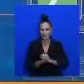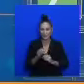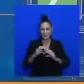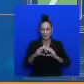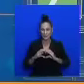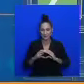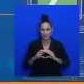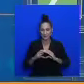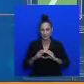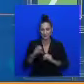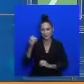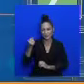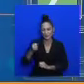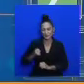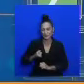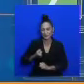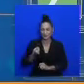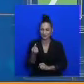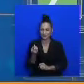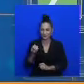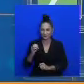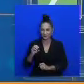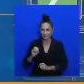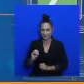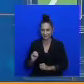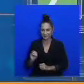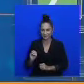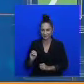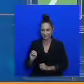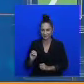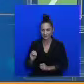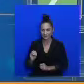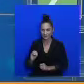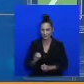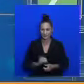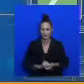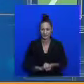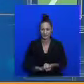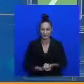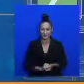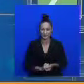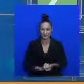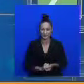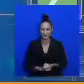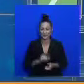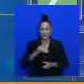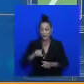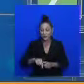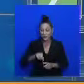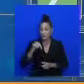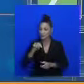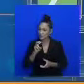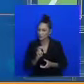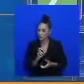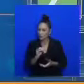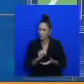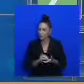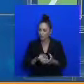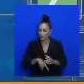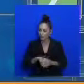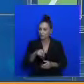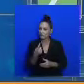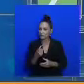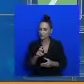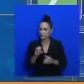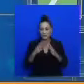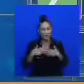Bola branca, número 10. Branca, 10. Foram sorteados 5 números, faltam